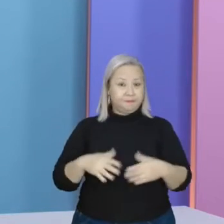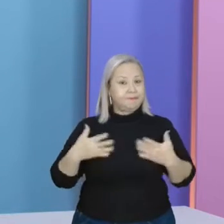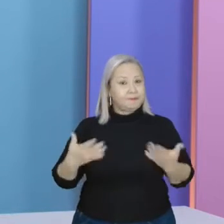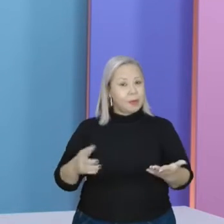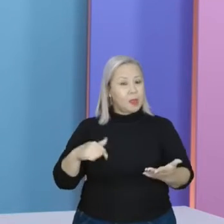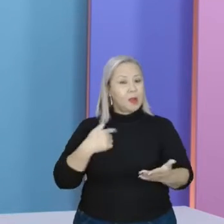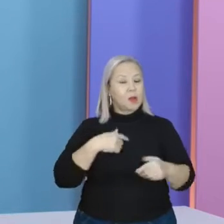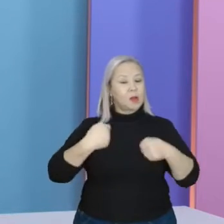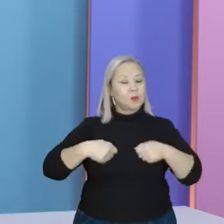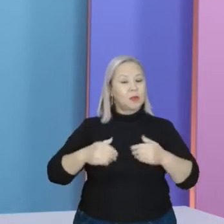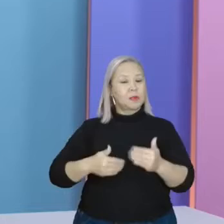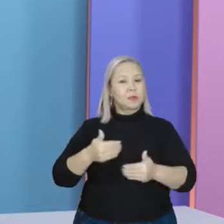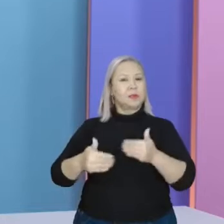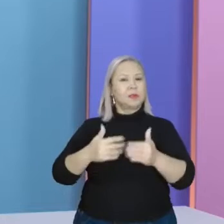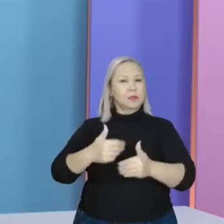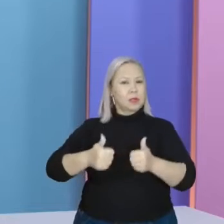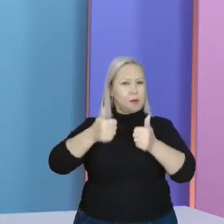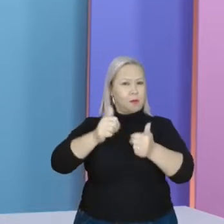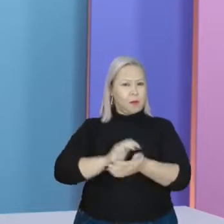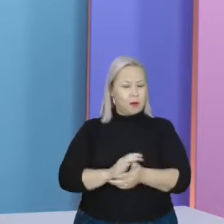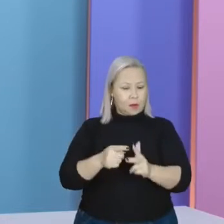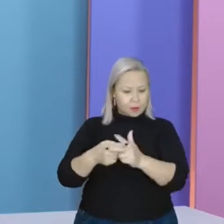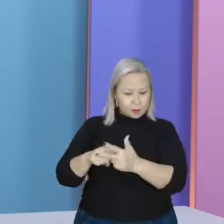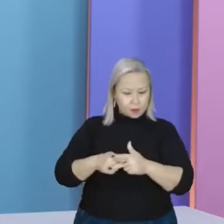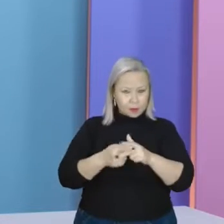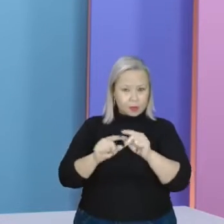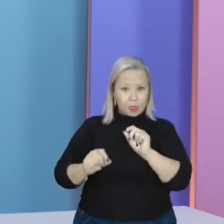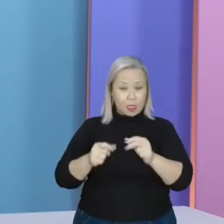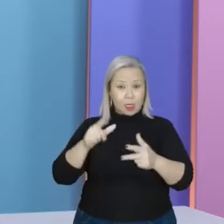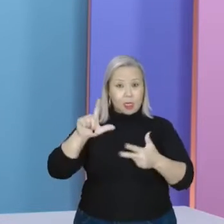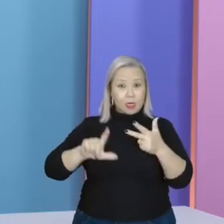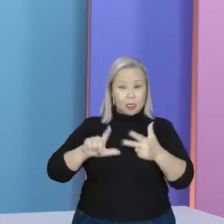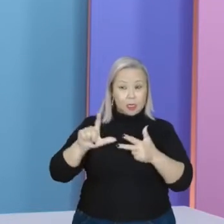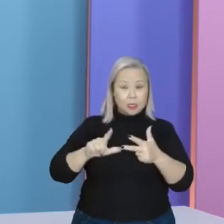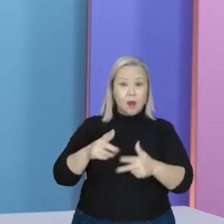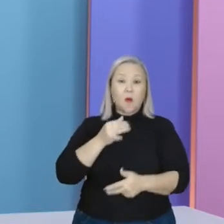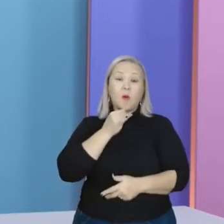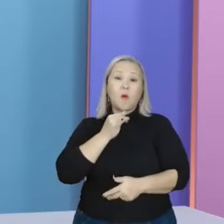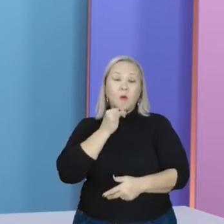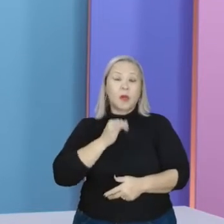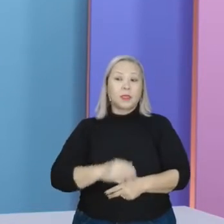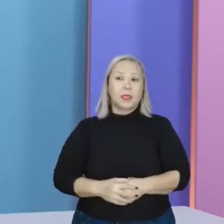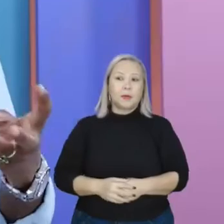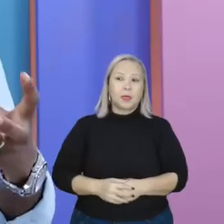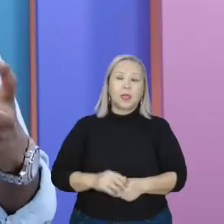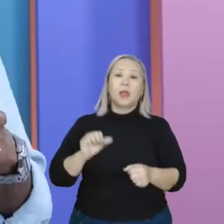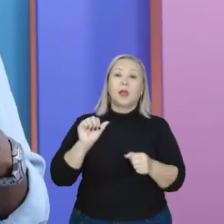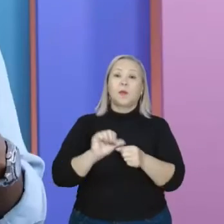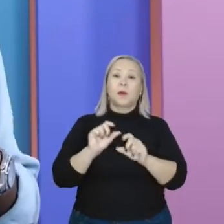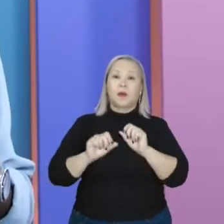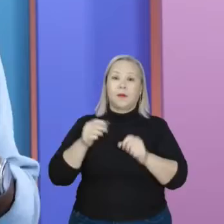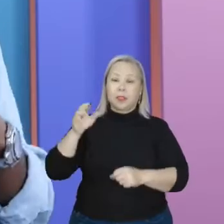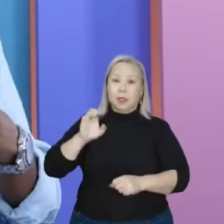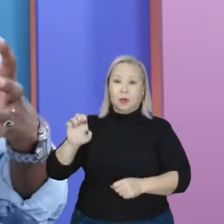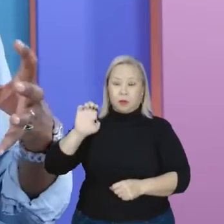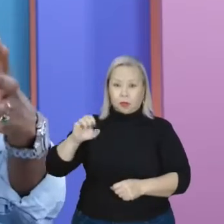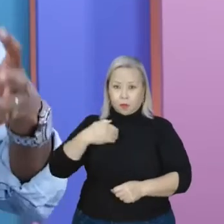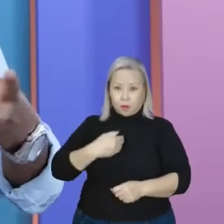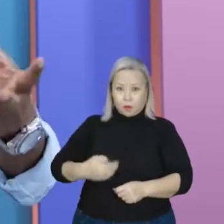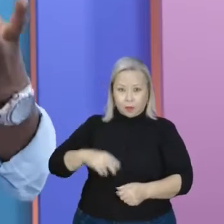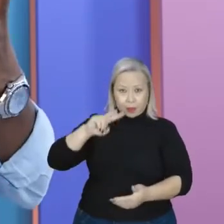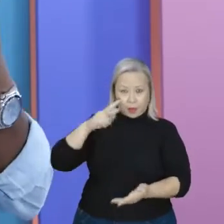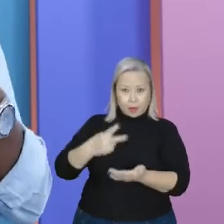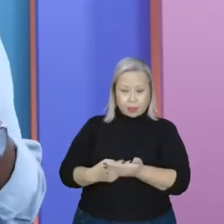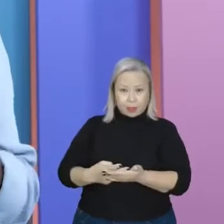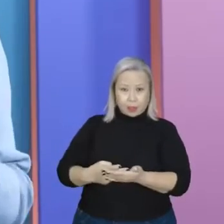precisa avançar em mecanismos e em legislação, como, por exemplo, para fazer o Estado reconhecer,